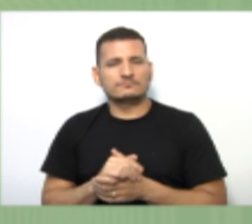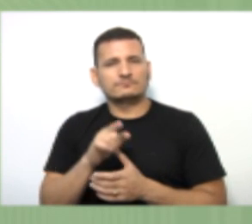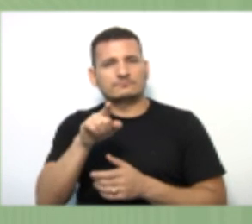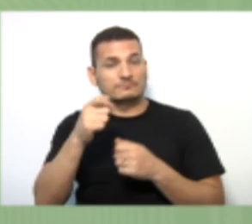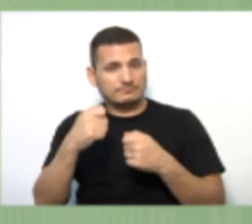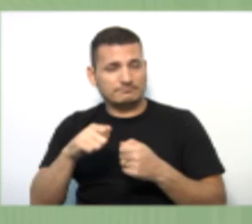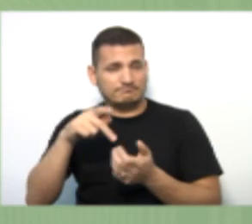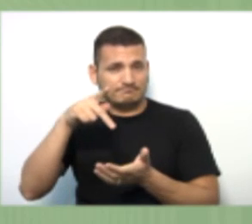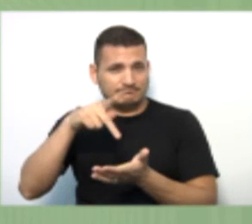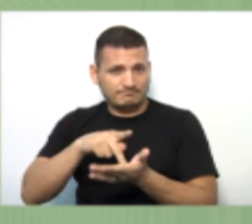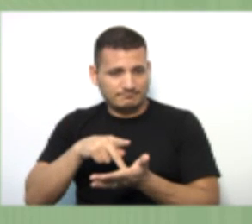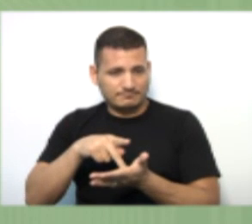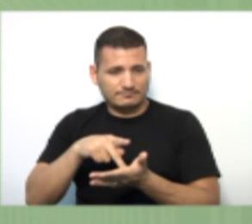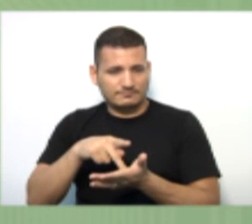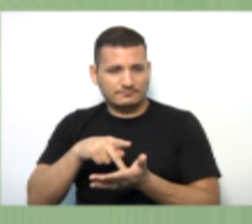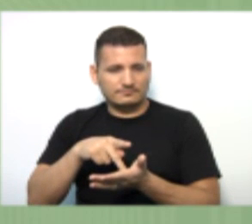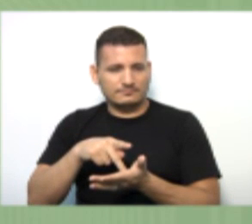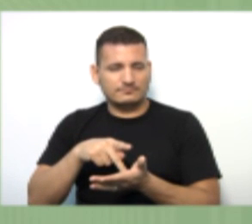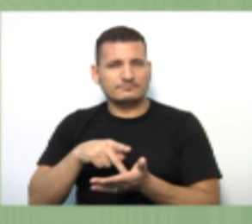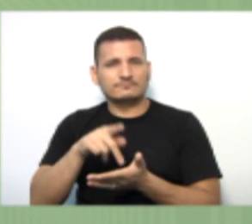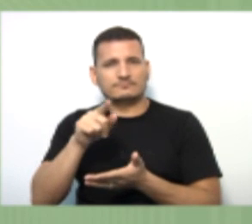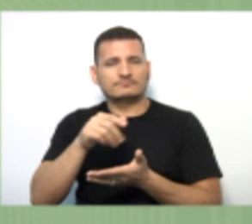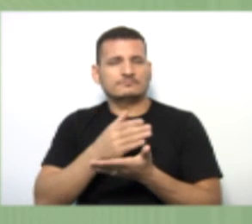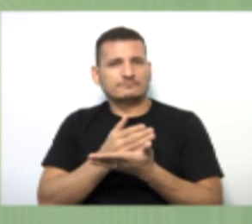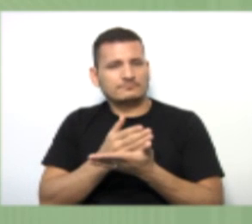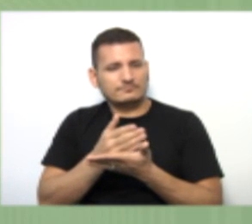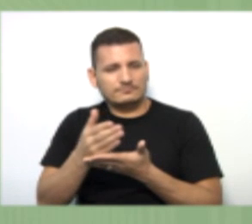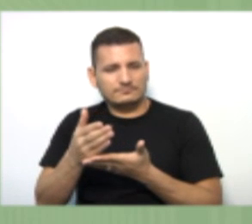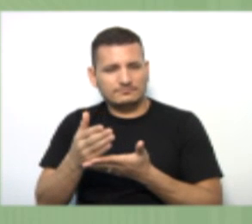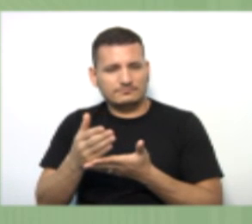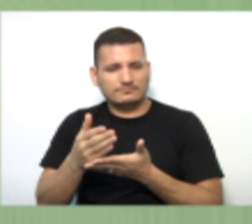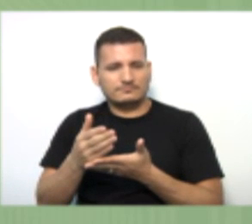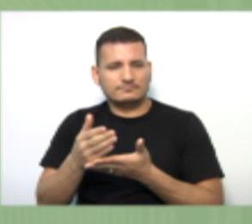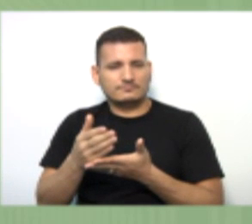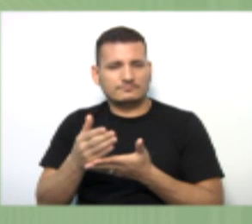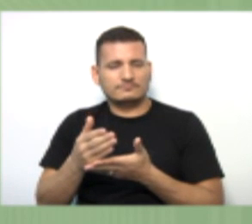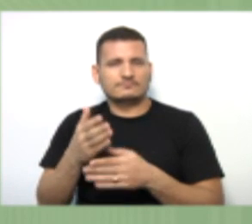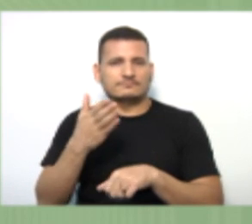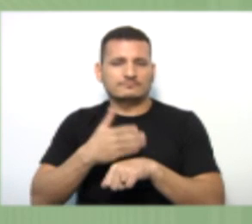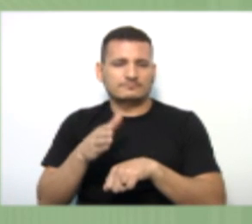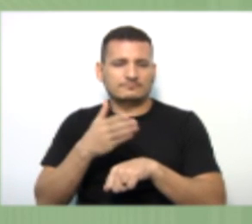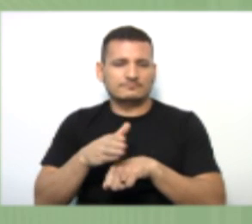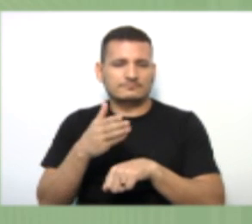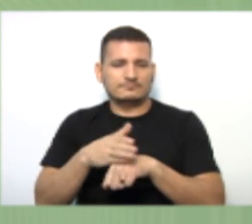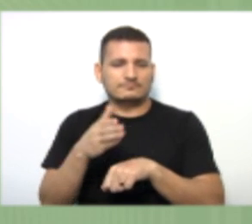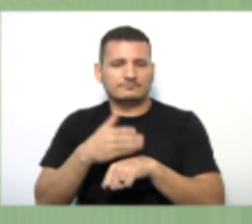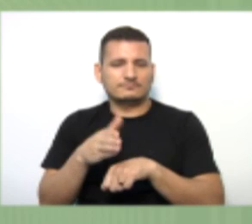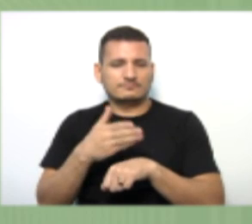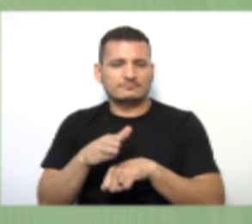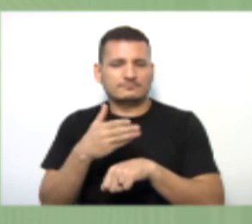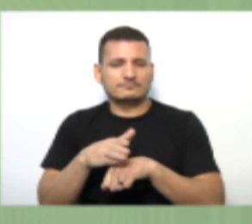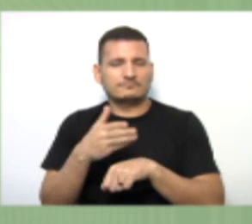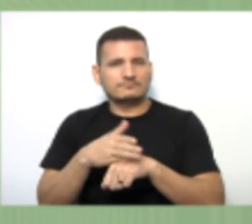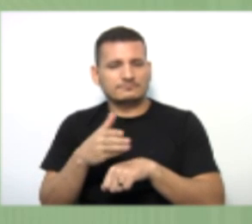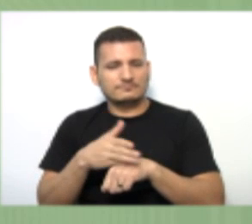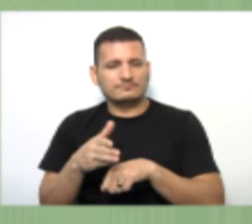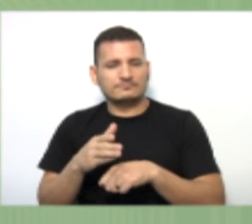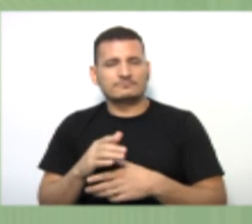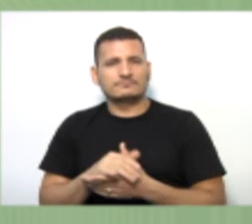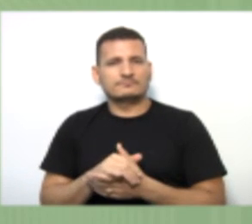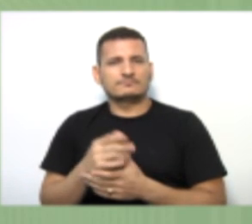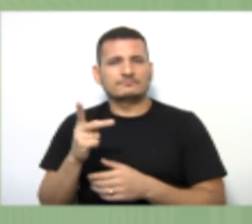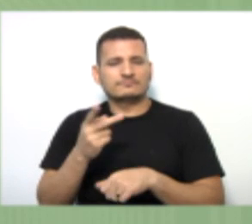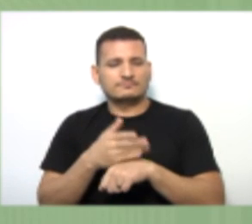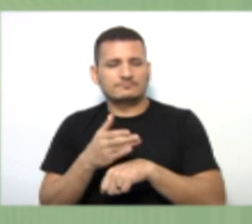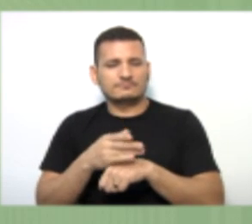precisa de fato mesmo é começar a treinar, tá? A treinar aqui o